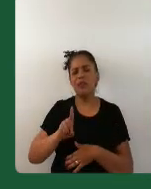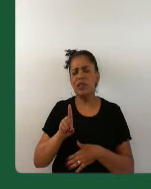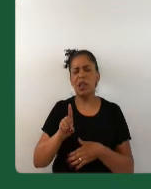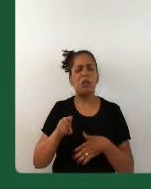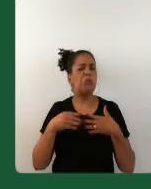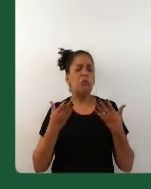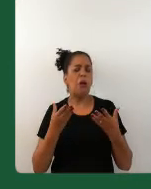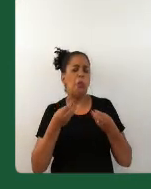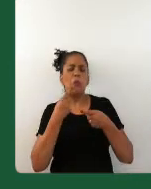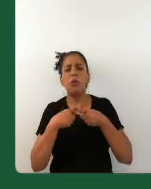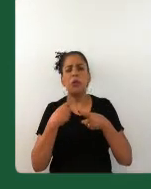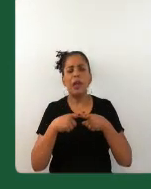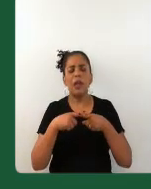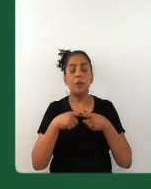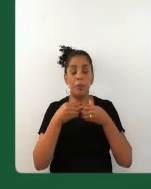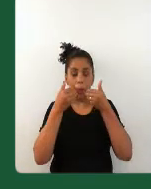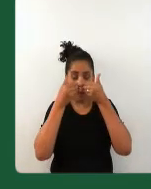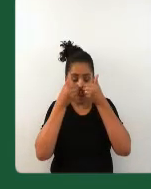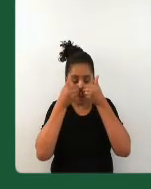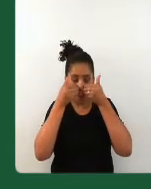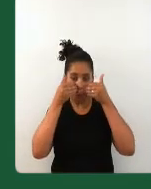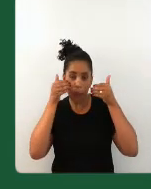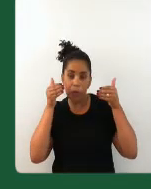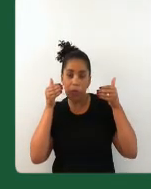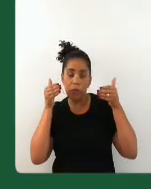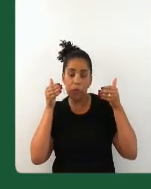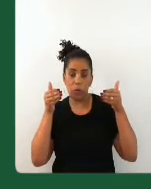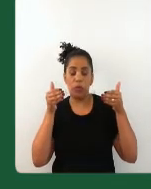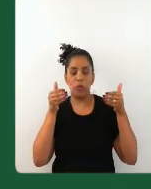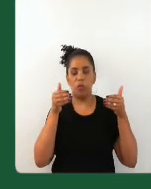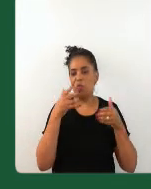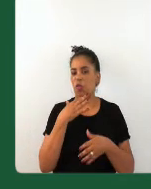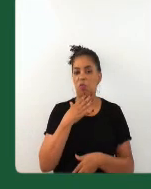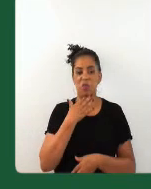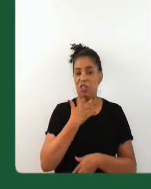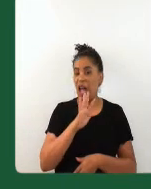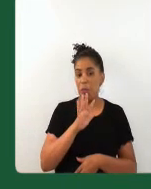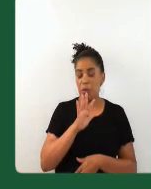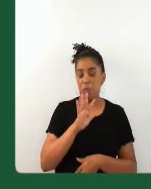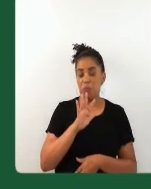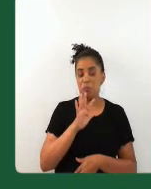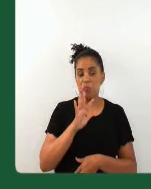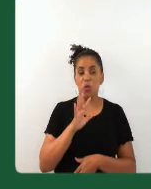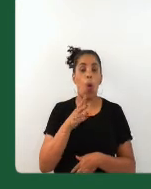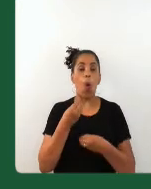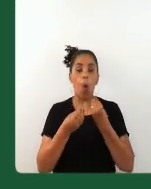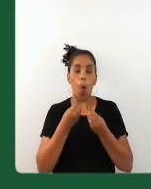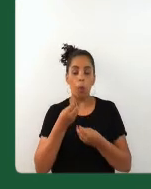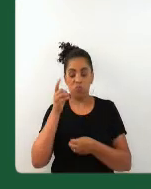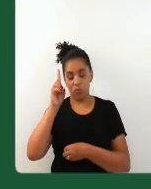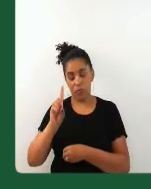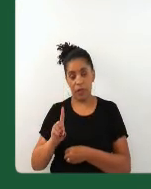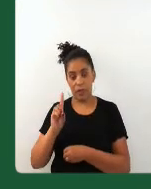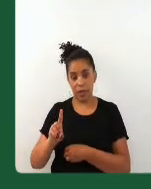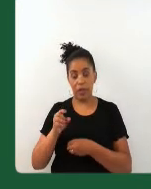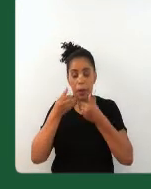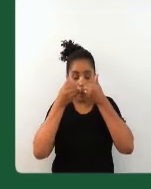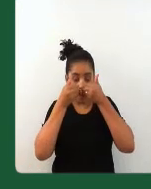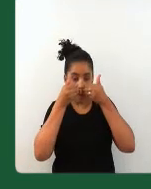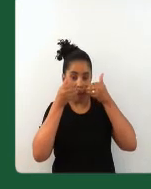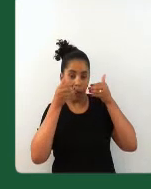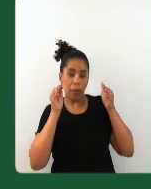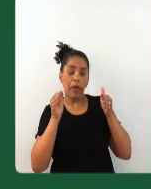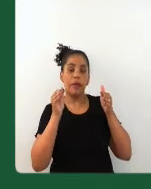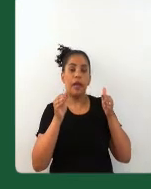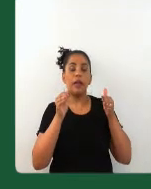casos, as fissuras, muitos não reconhecem como deficiência. A deficiência que o Hospital Sobre Amparo atende,